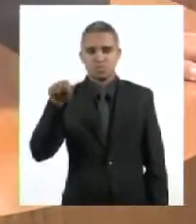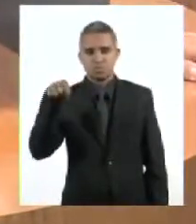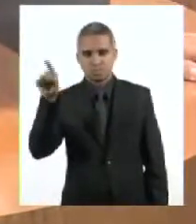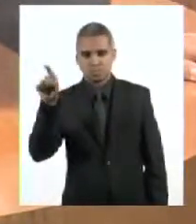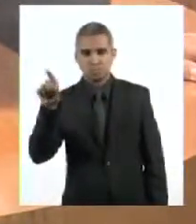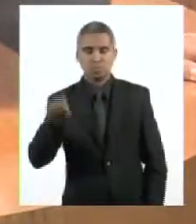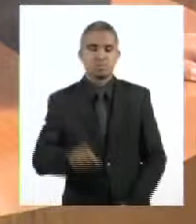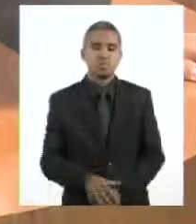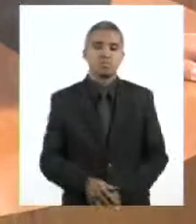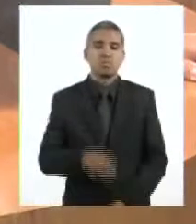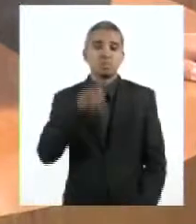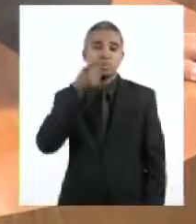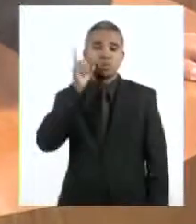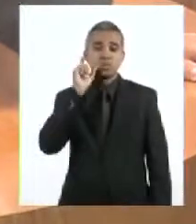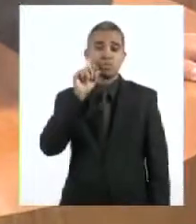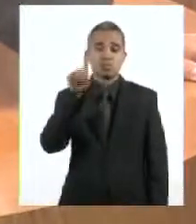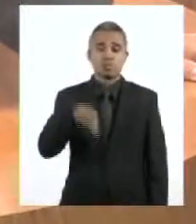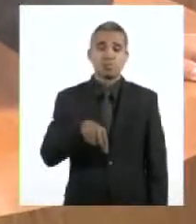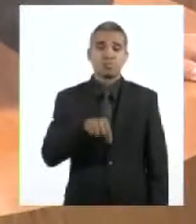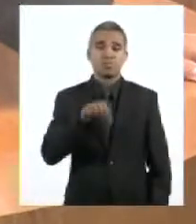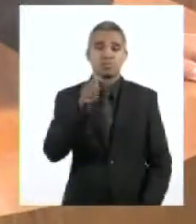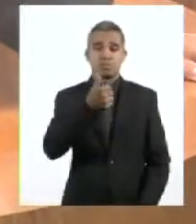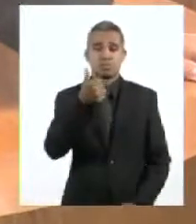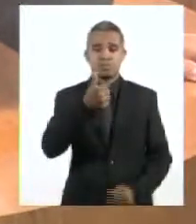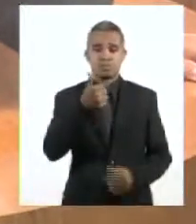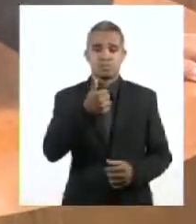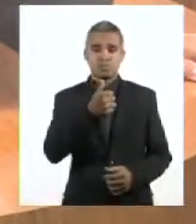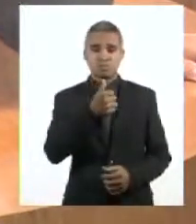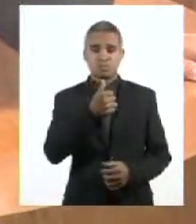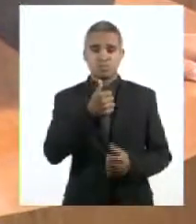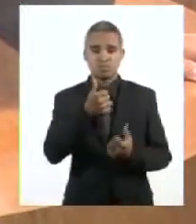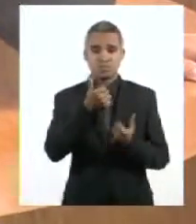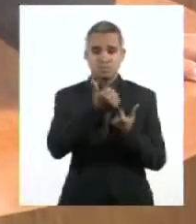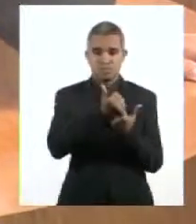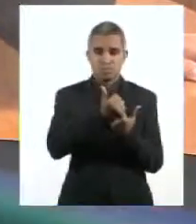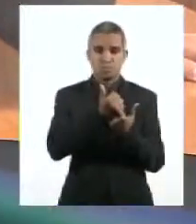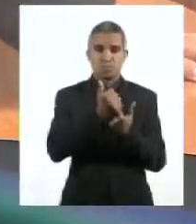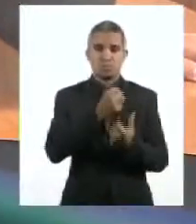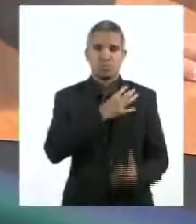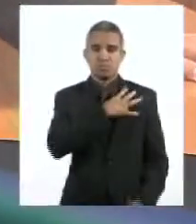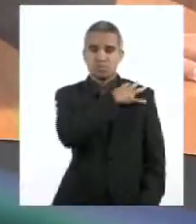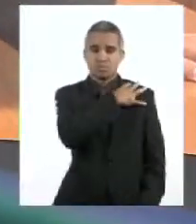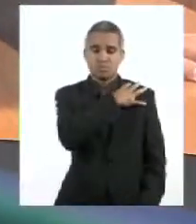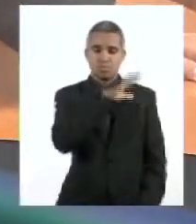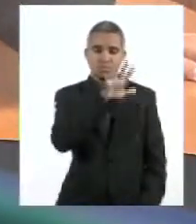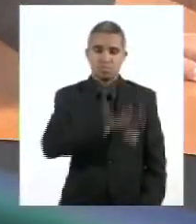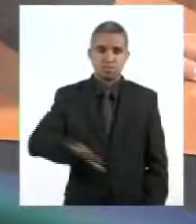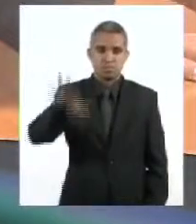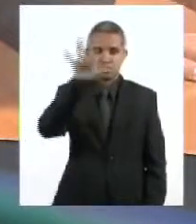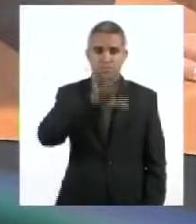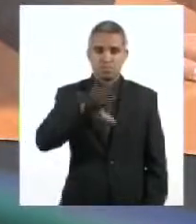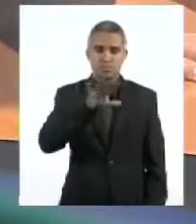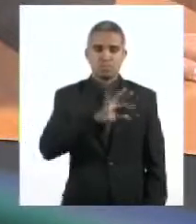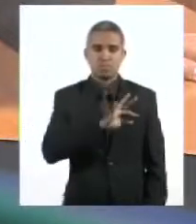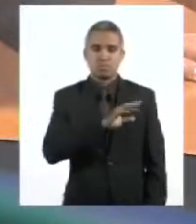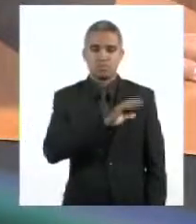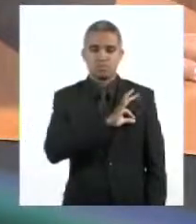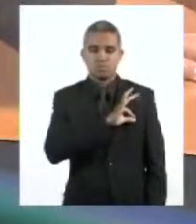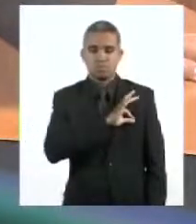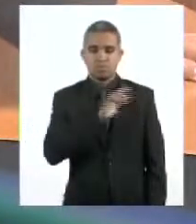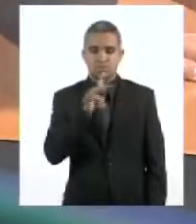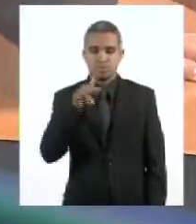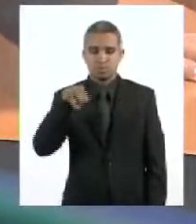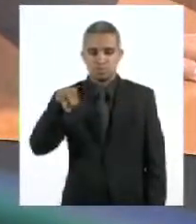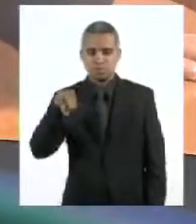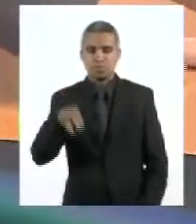subcomandante geral da Polícia Militar do Estado do Maranhão. E como ouvi agora há pouco, nosso querido